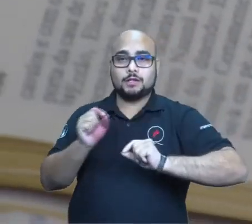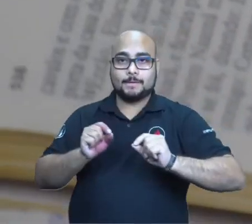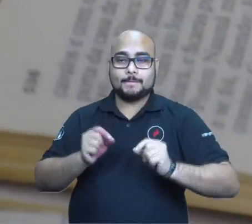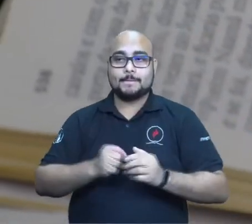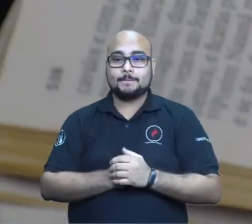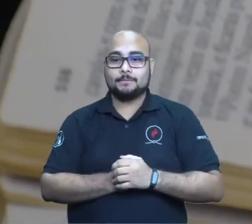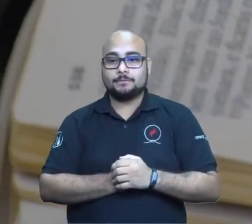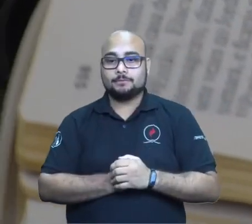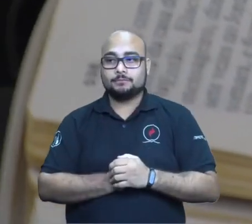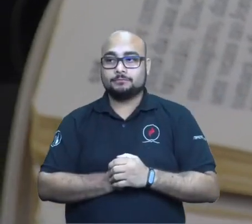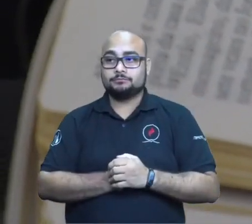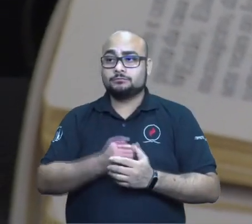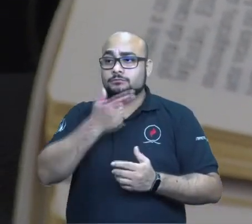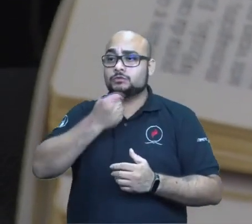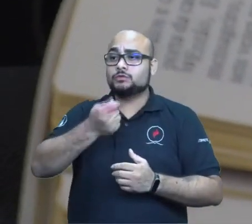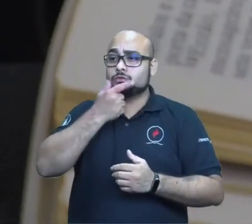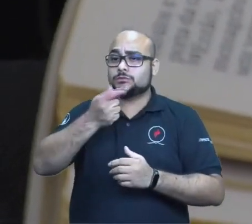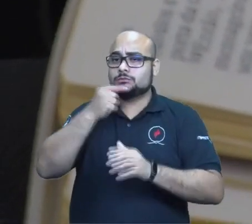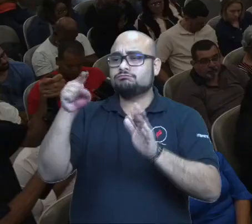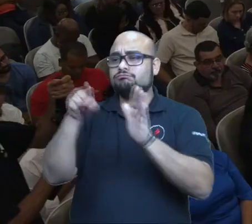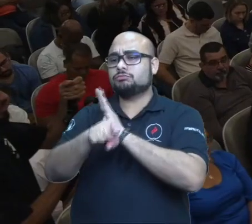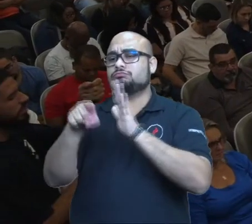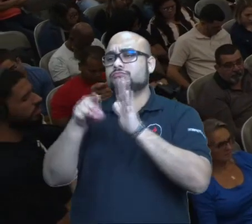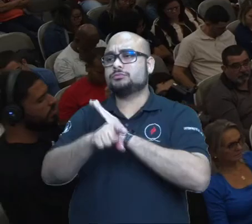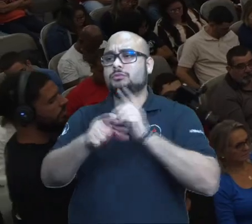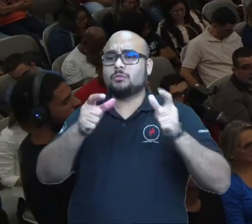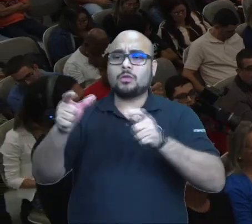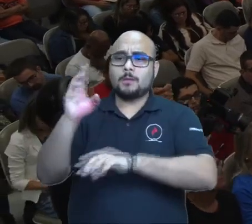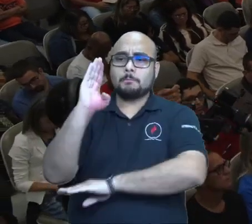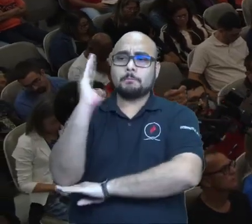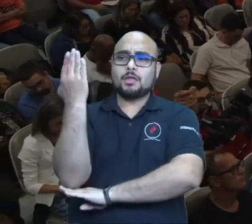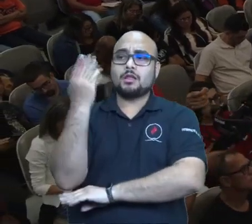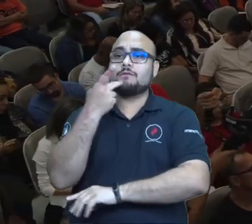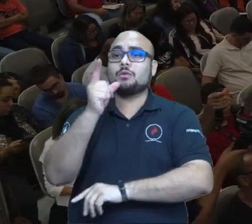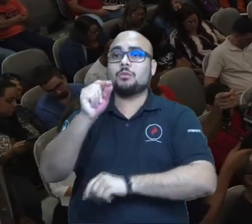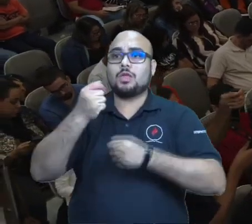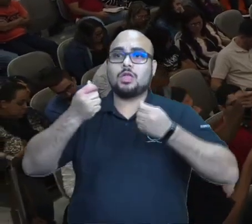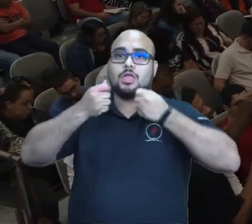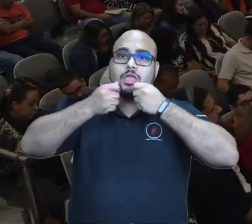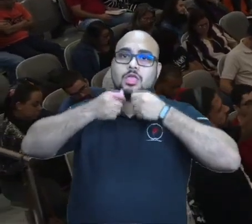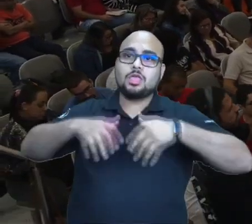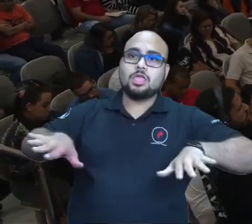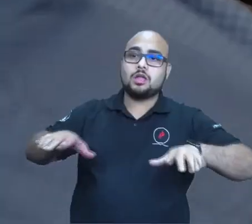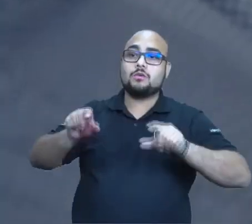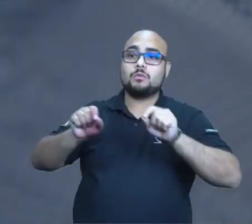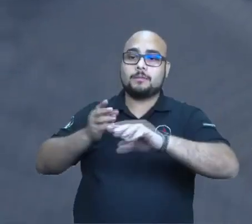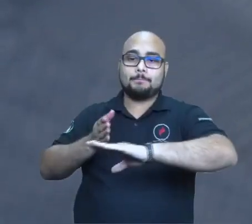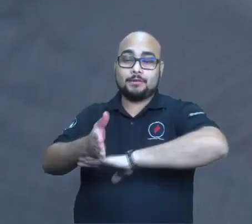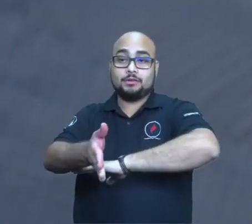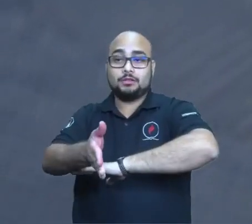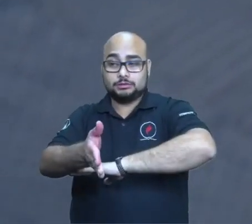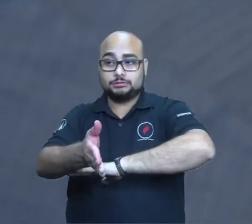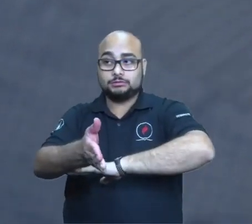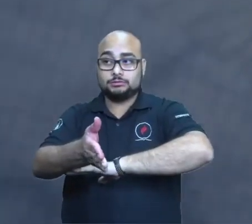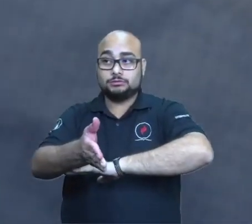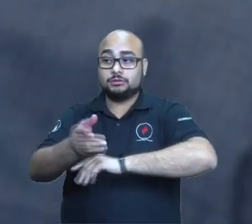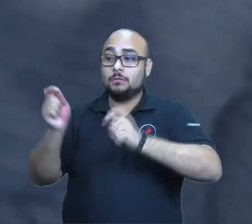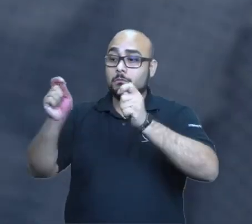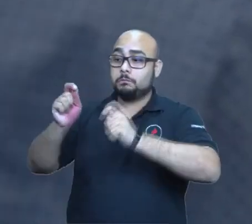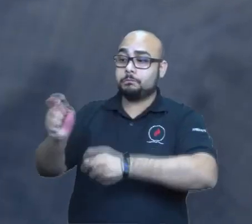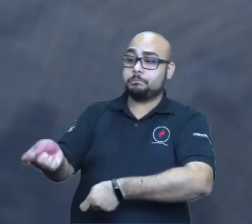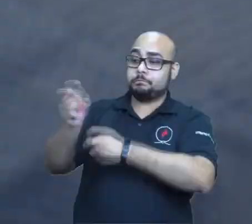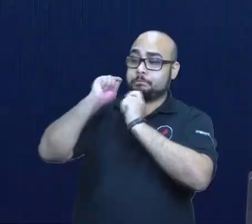caiu e mostrando-lhe ele o lugar cortou um pau e lançou ali e fez